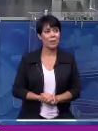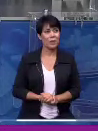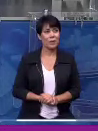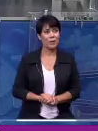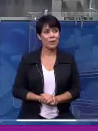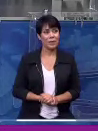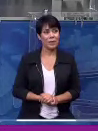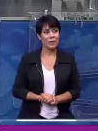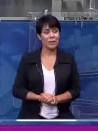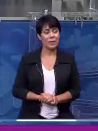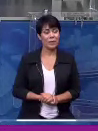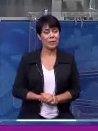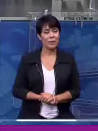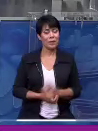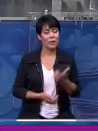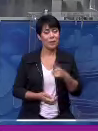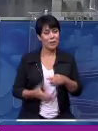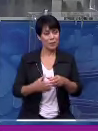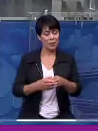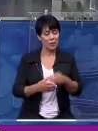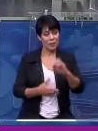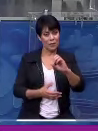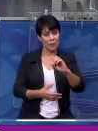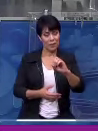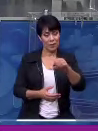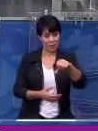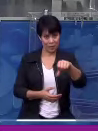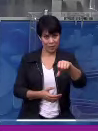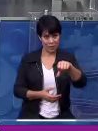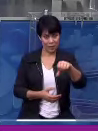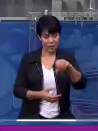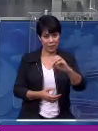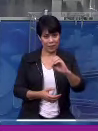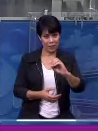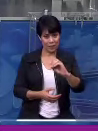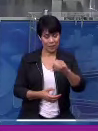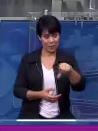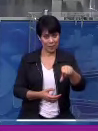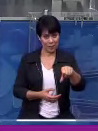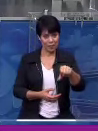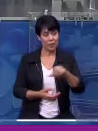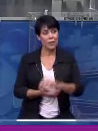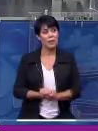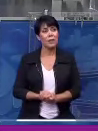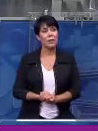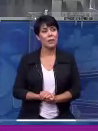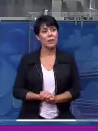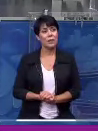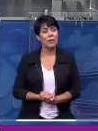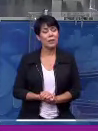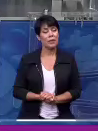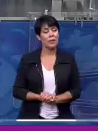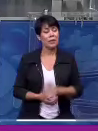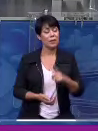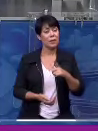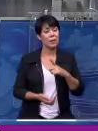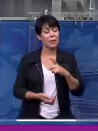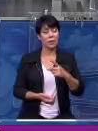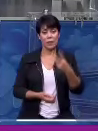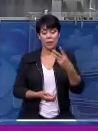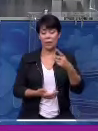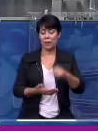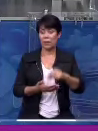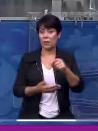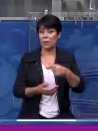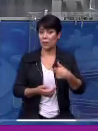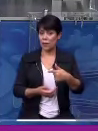números. Bola laranja, número 09. Laranja, 09. Loto Fácil com 3 sorteios semanais, sempre